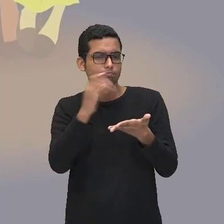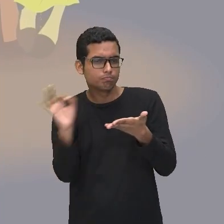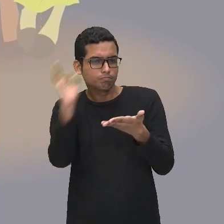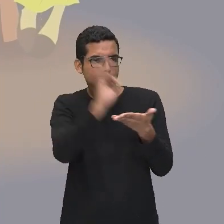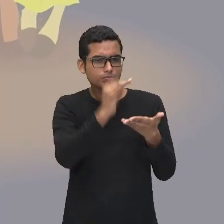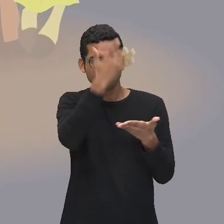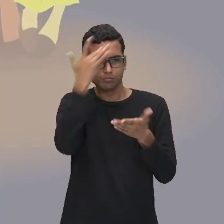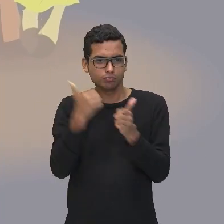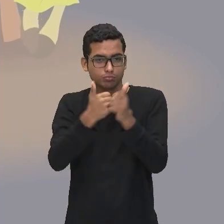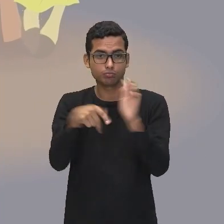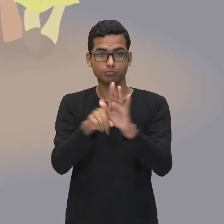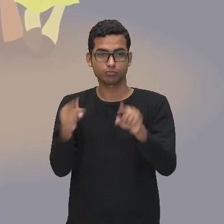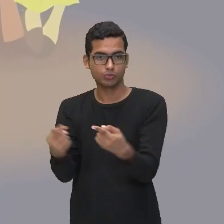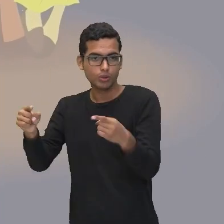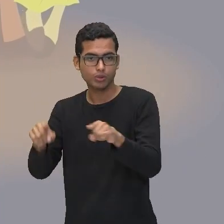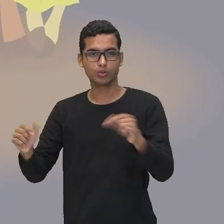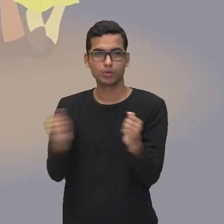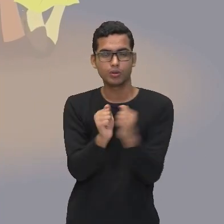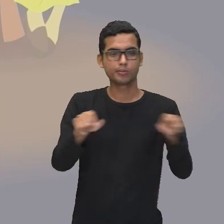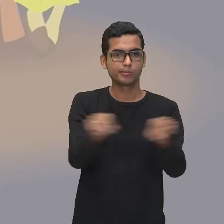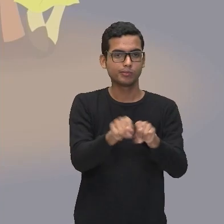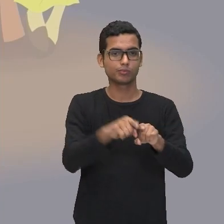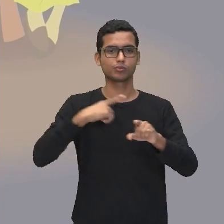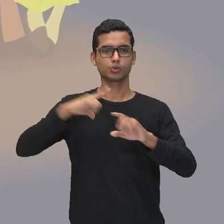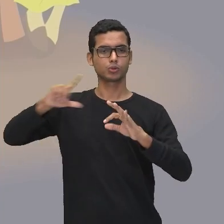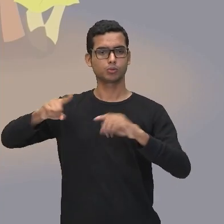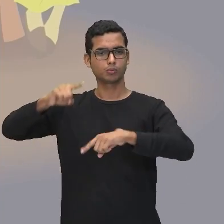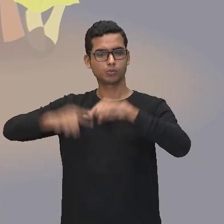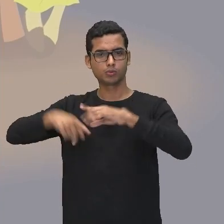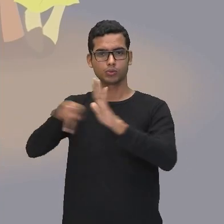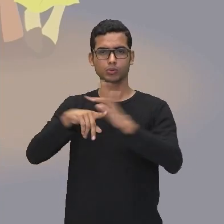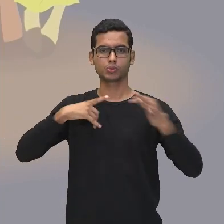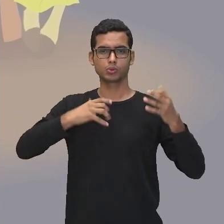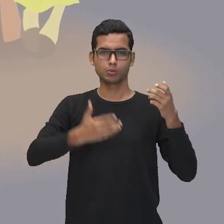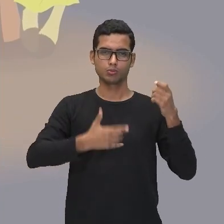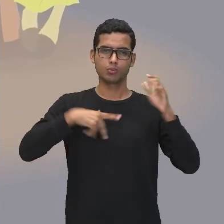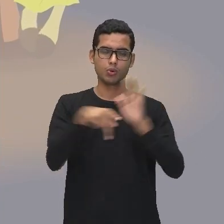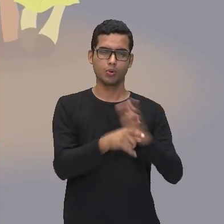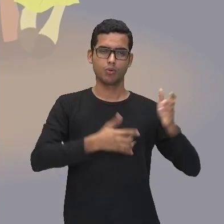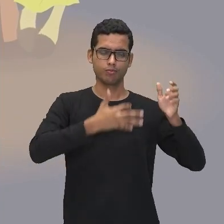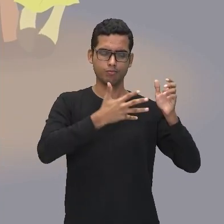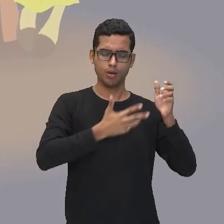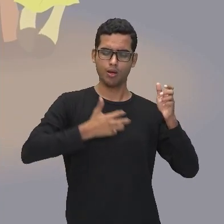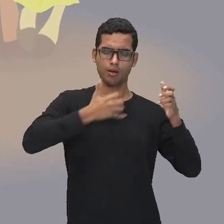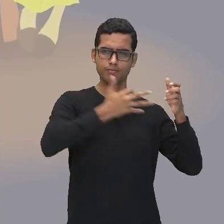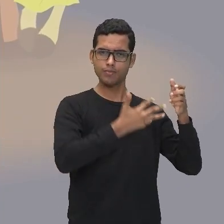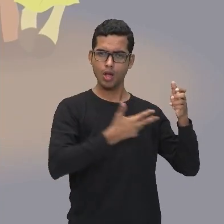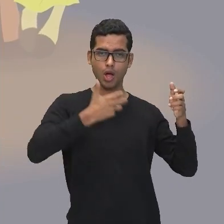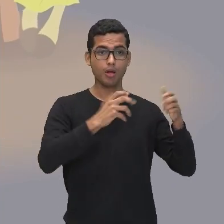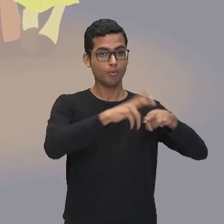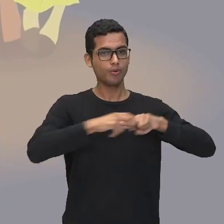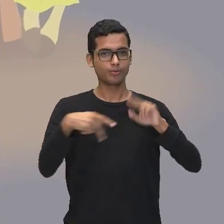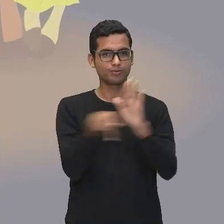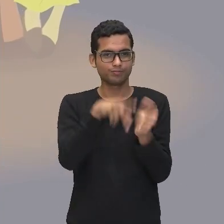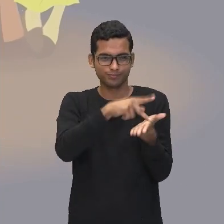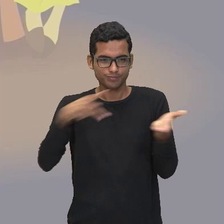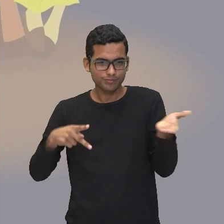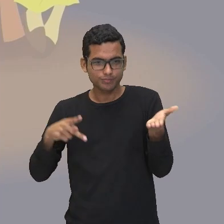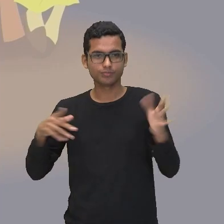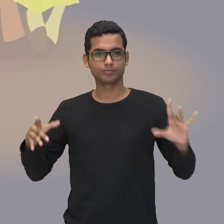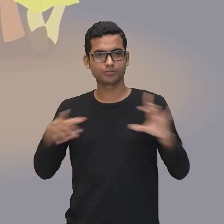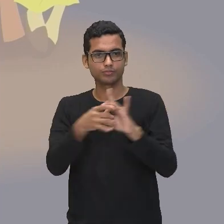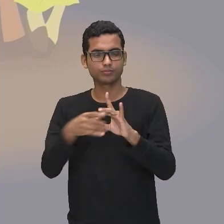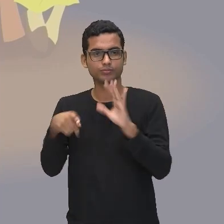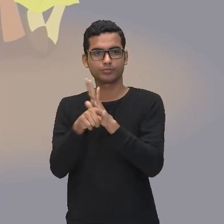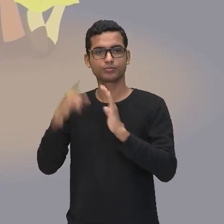por acompanhamento musical executado por um instrumento de cordas chamado lira. Por isso dizemos que os poemas pertencem ao